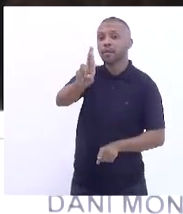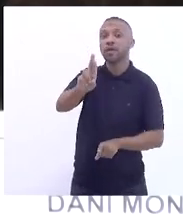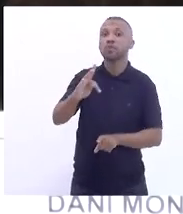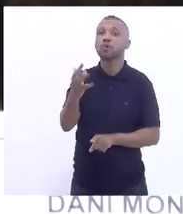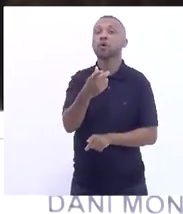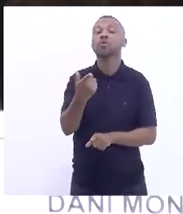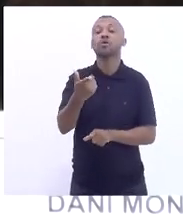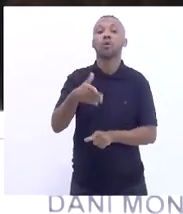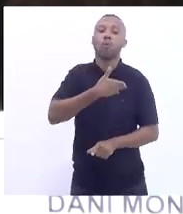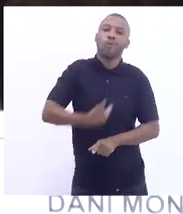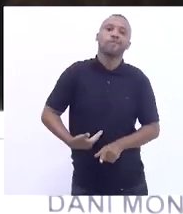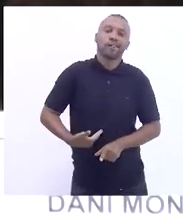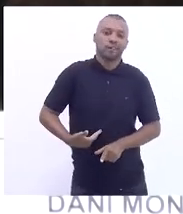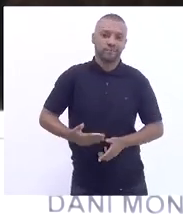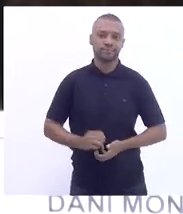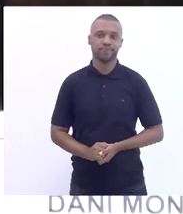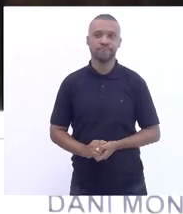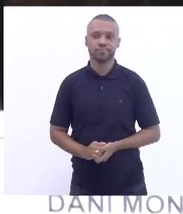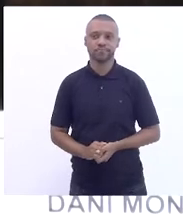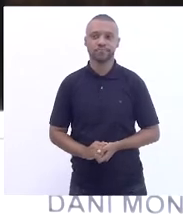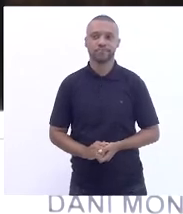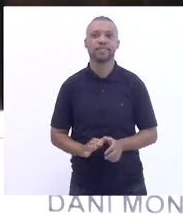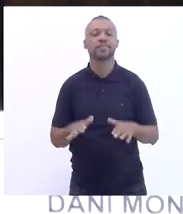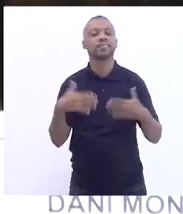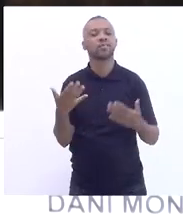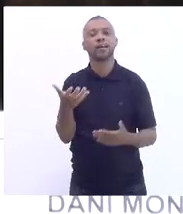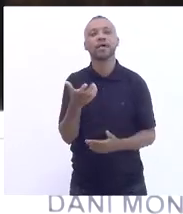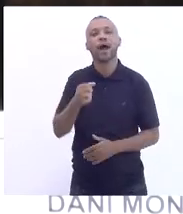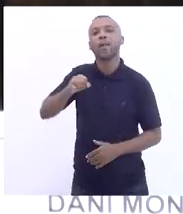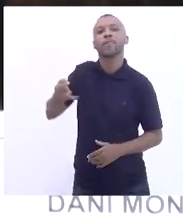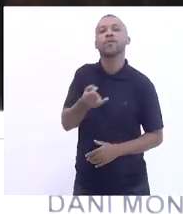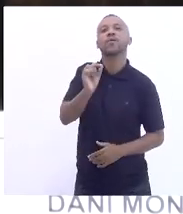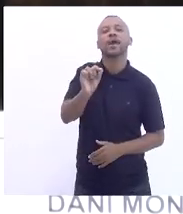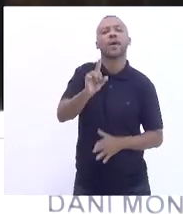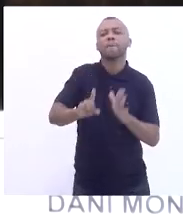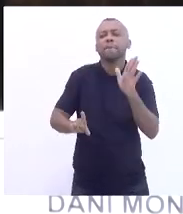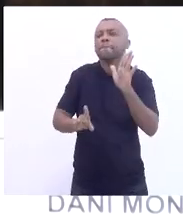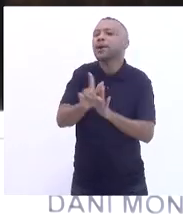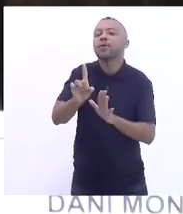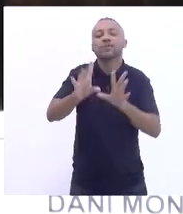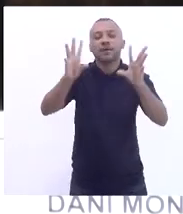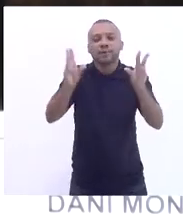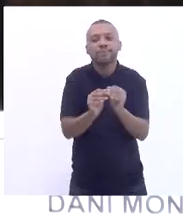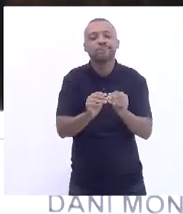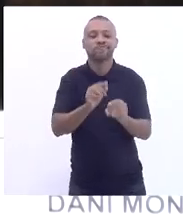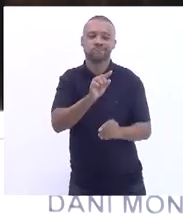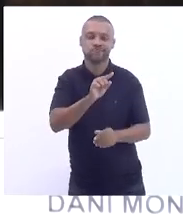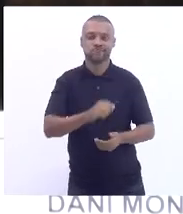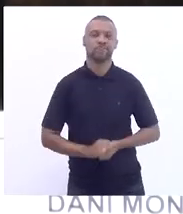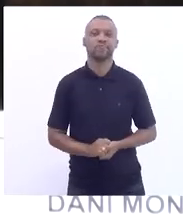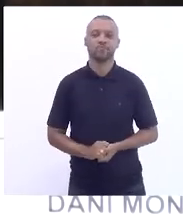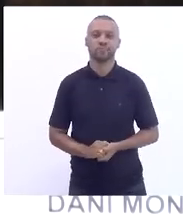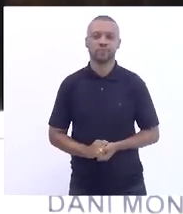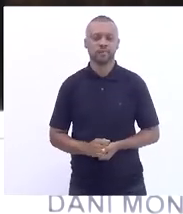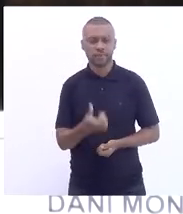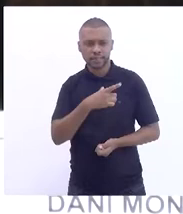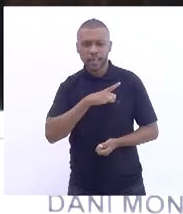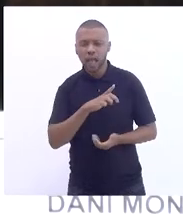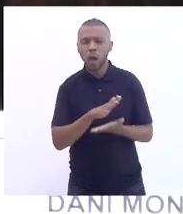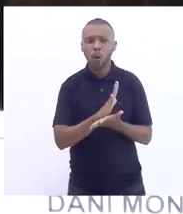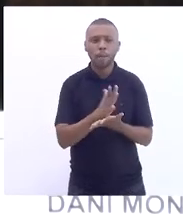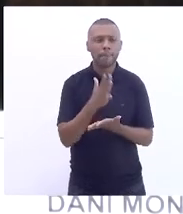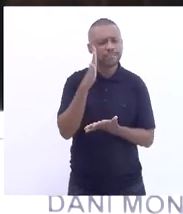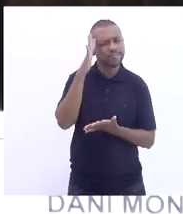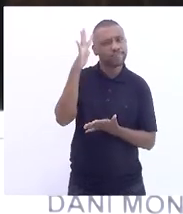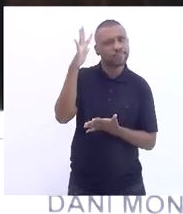o poder executivo e aí eu queria apenas de perguntar é se você tem alguma